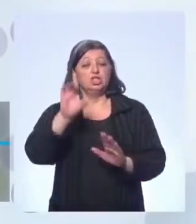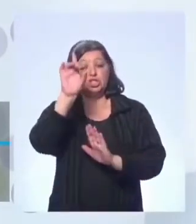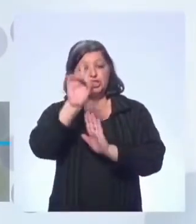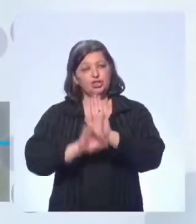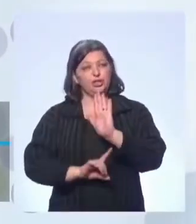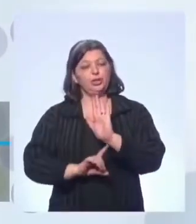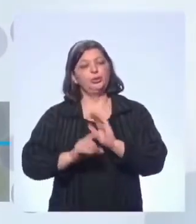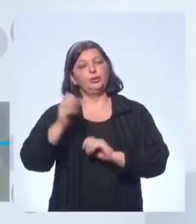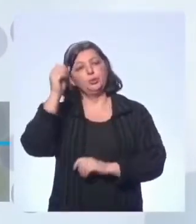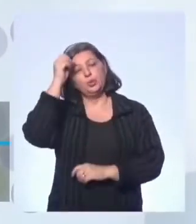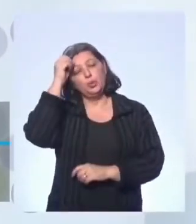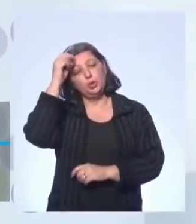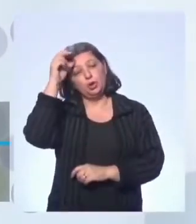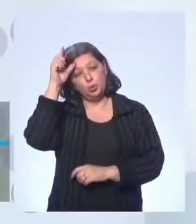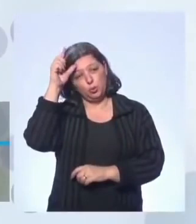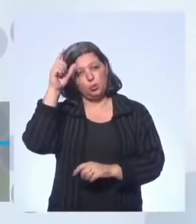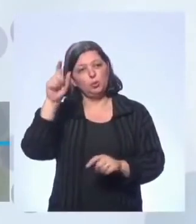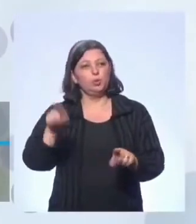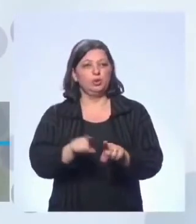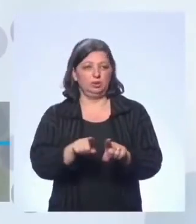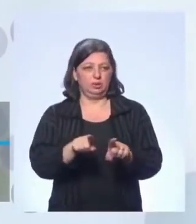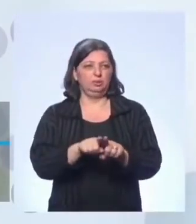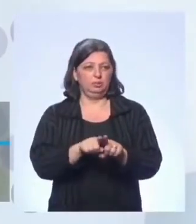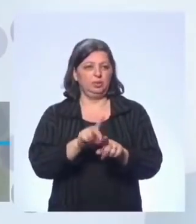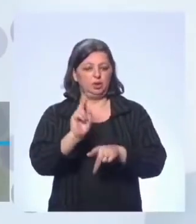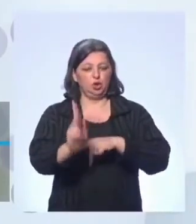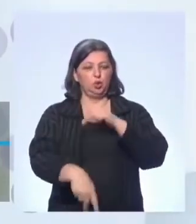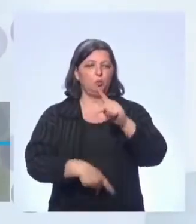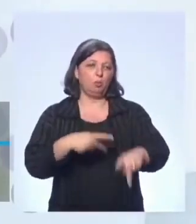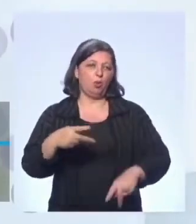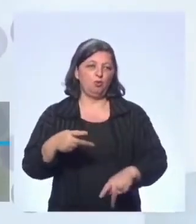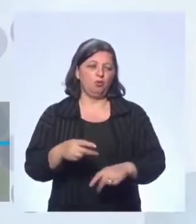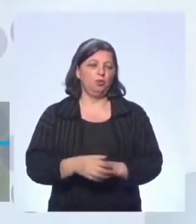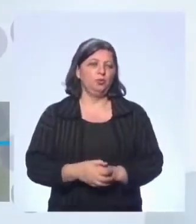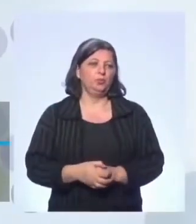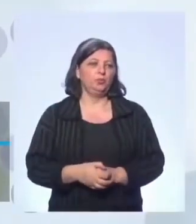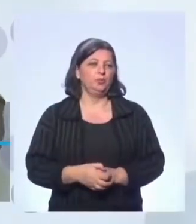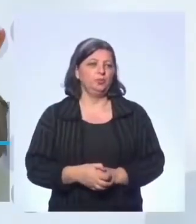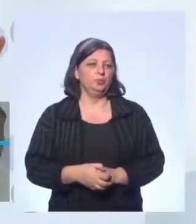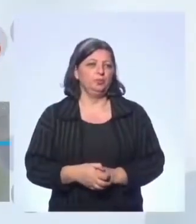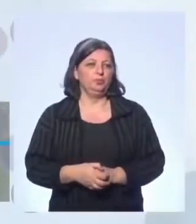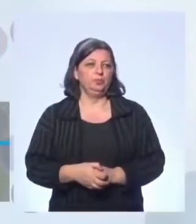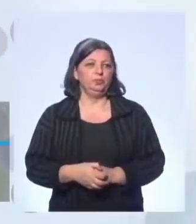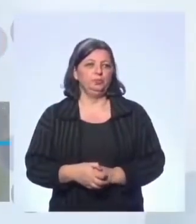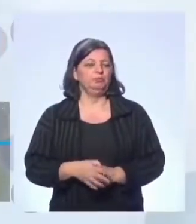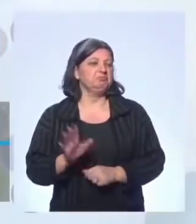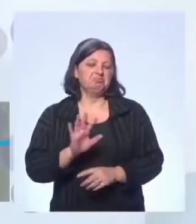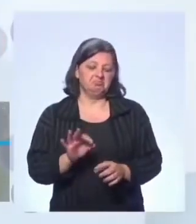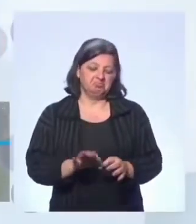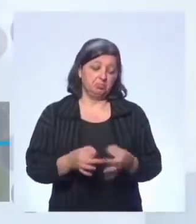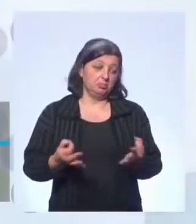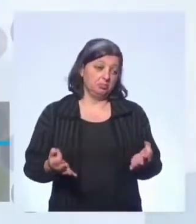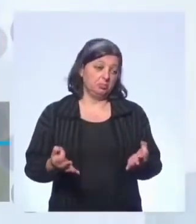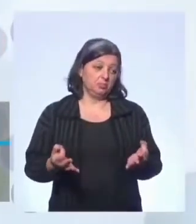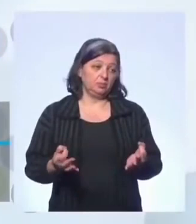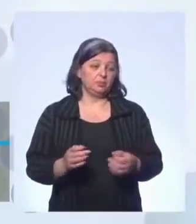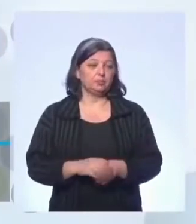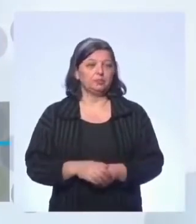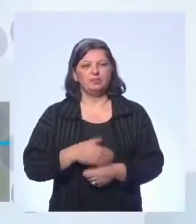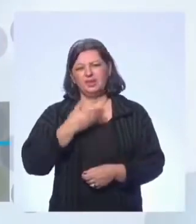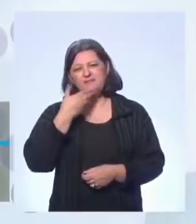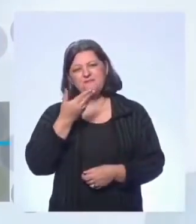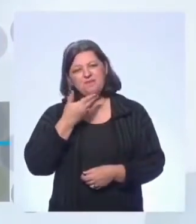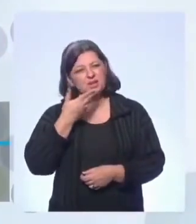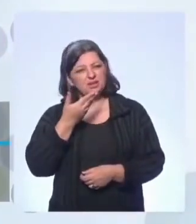sua cultura e o seu povo. Legal, galerinha? Então, não foi simplesmente